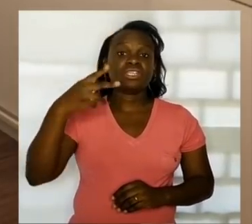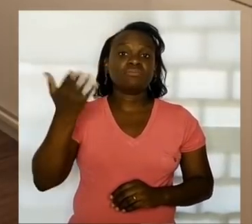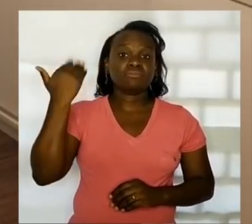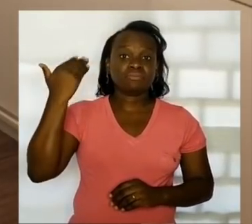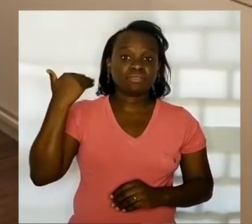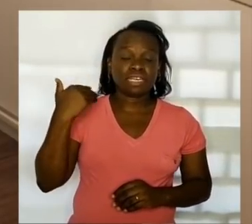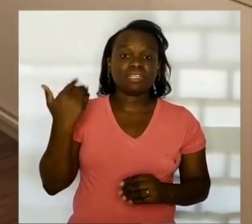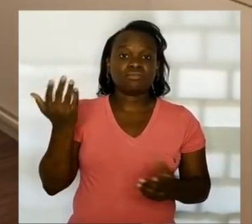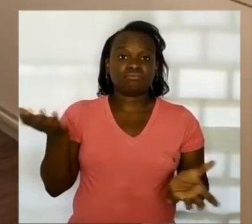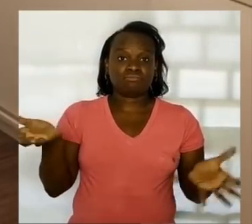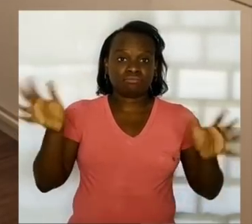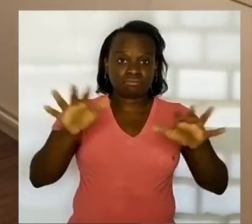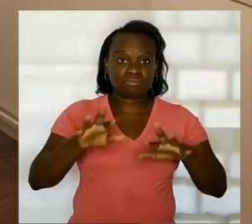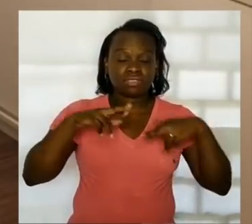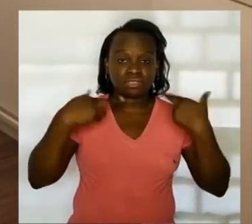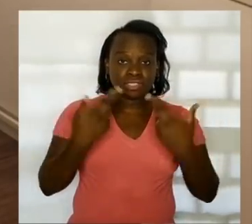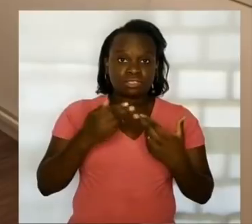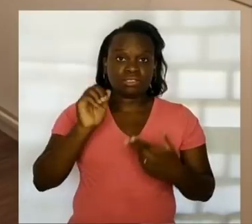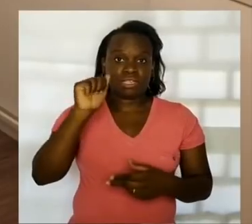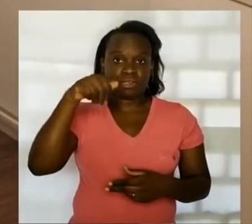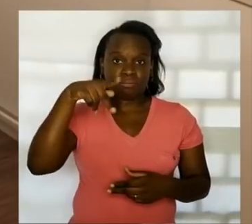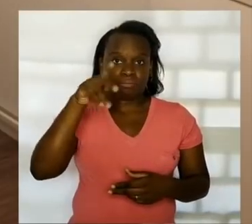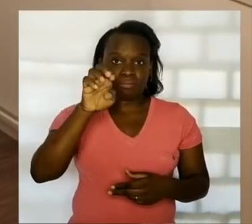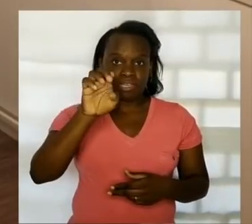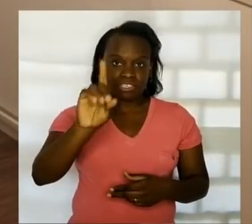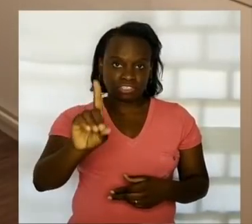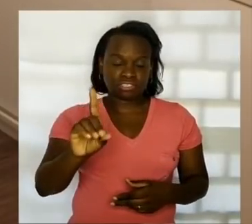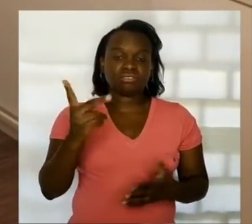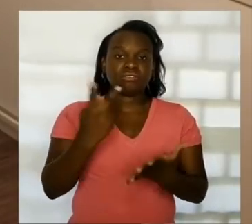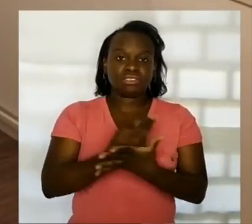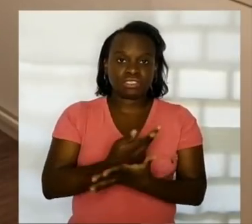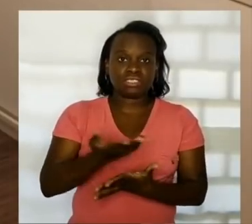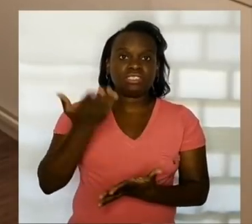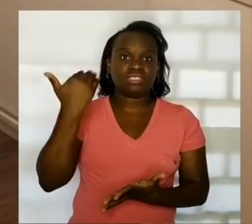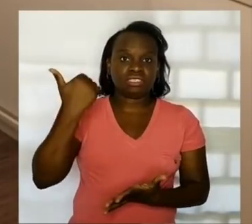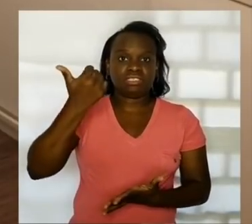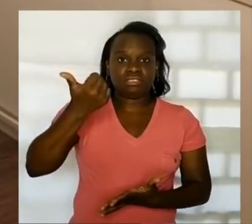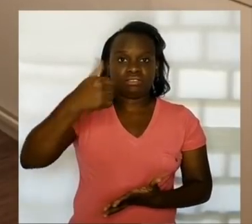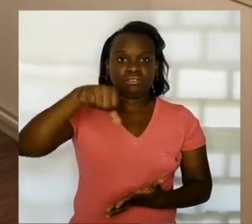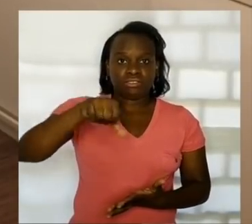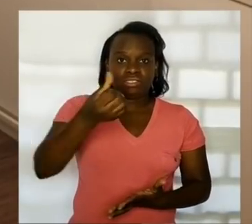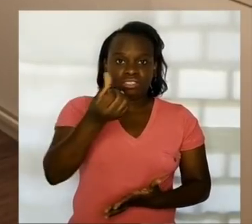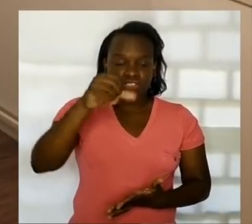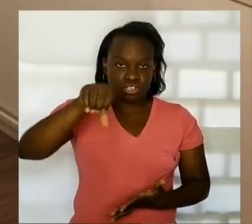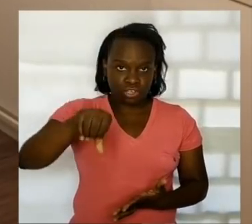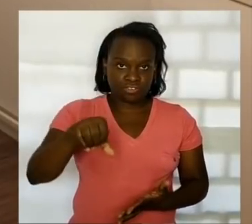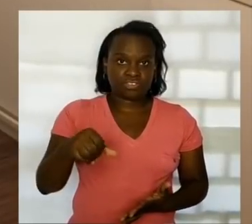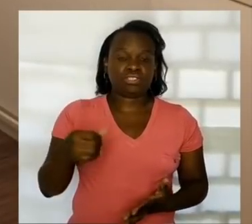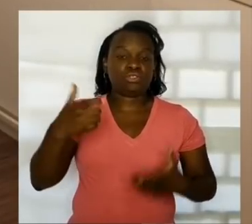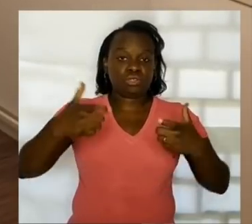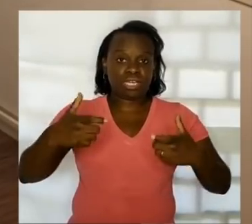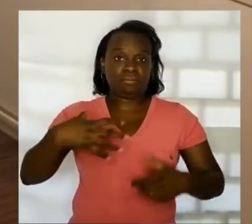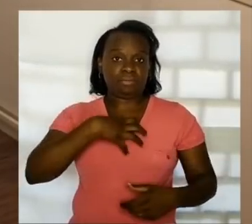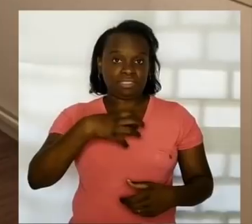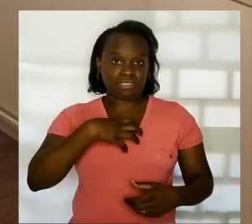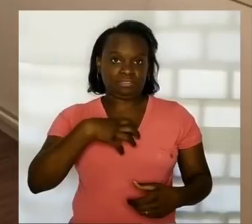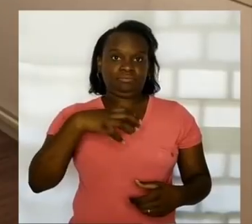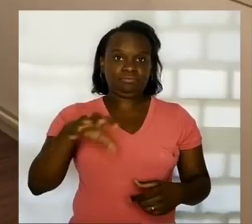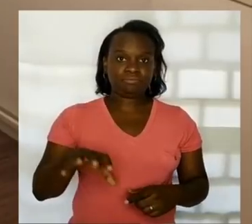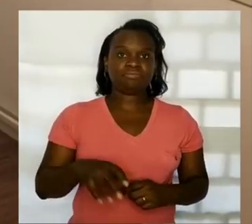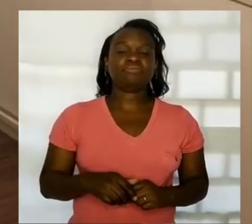história sobre o encontro da Amped que aconteceu em 1979 em